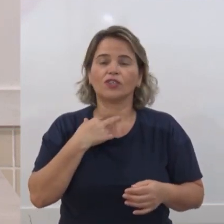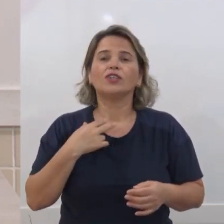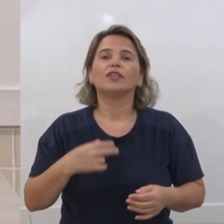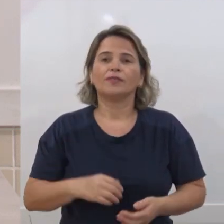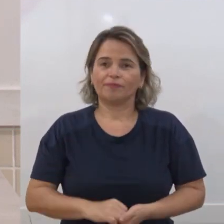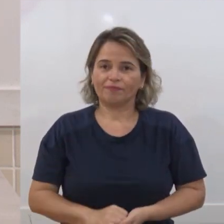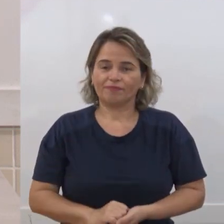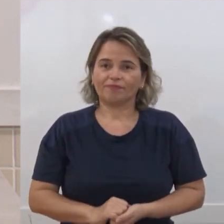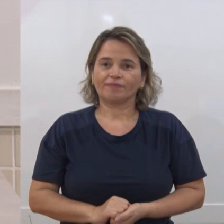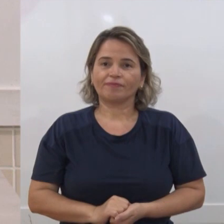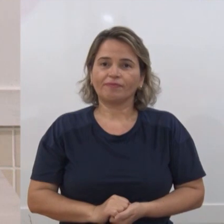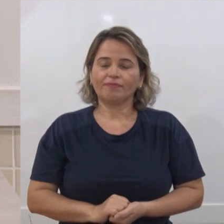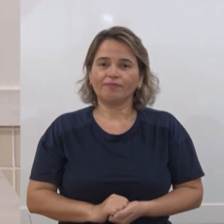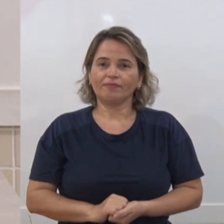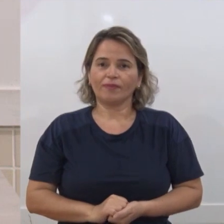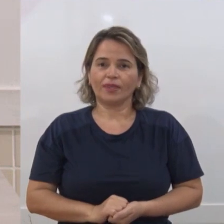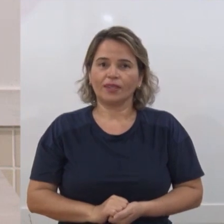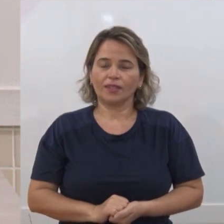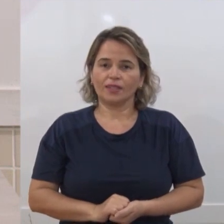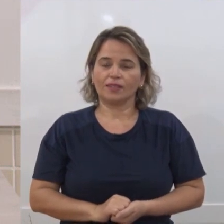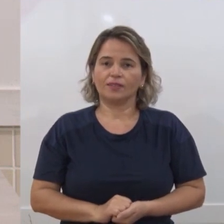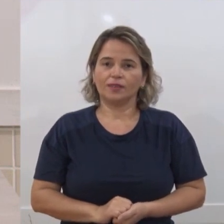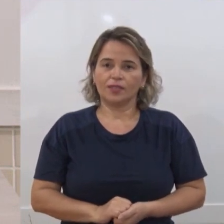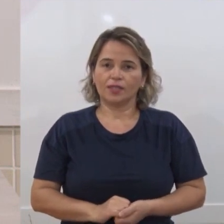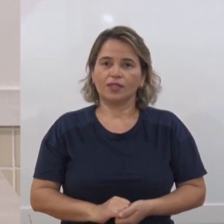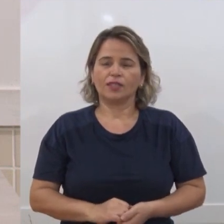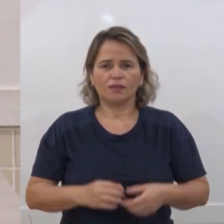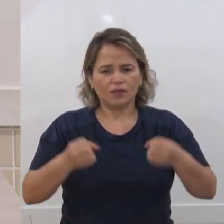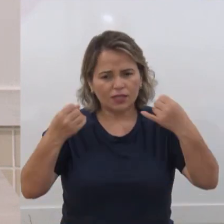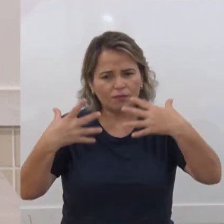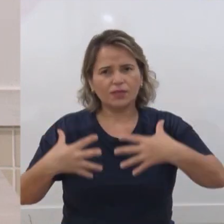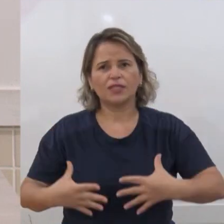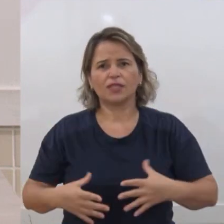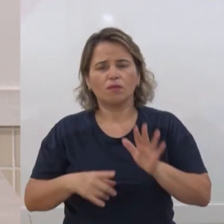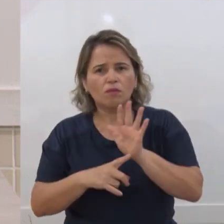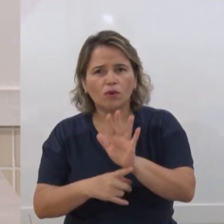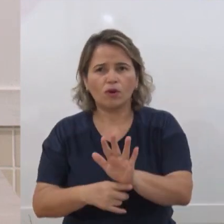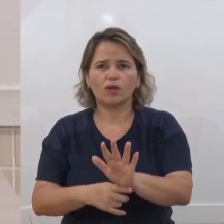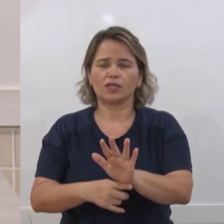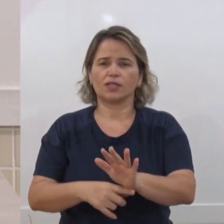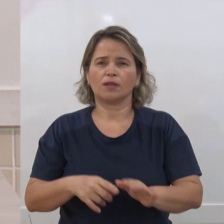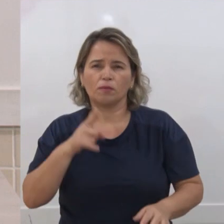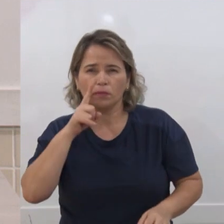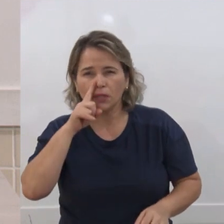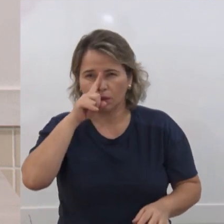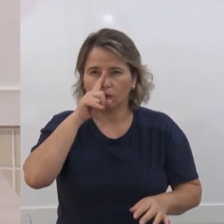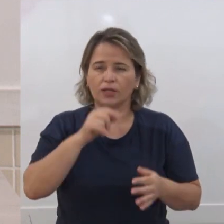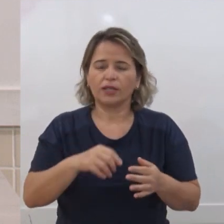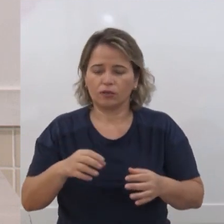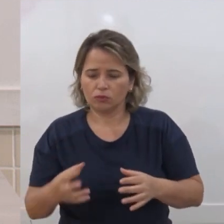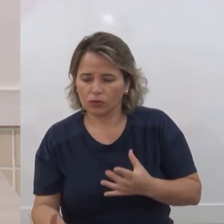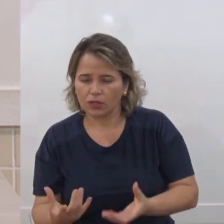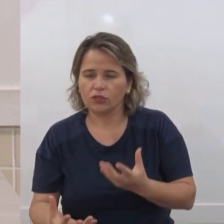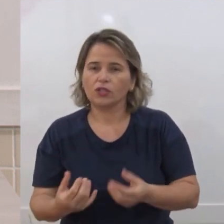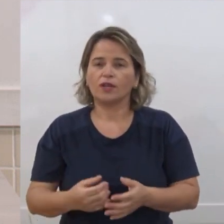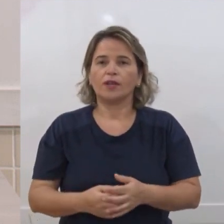dodói mesmo. Então você ressalta para ele, mostra a sua mistura